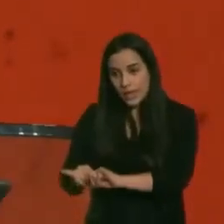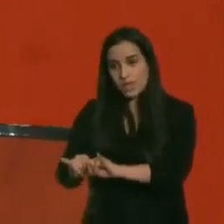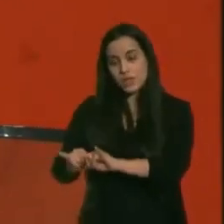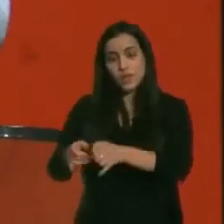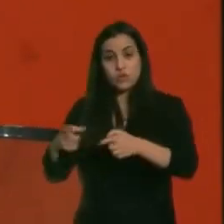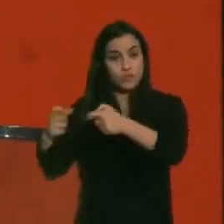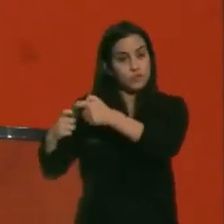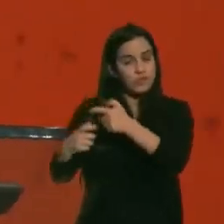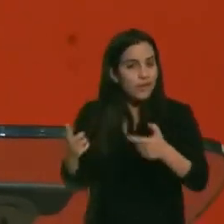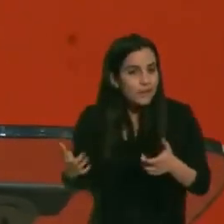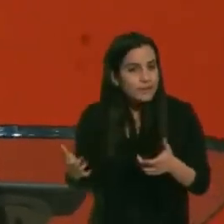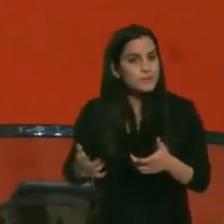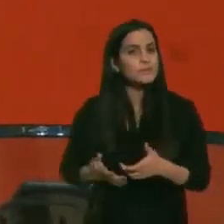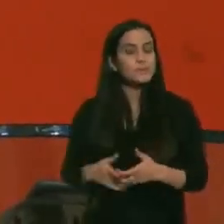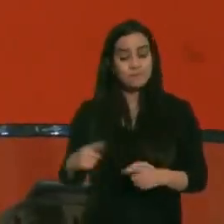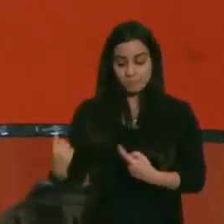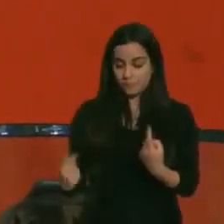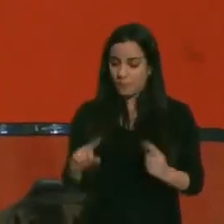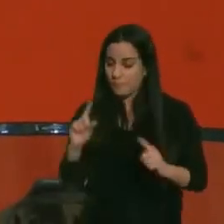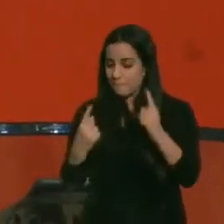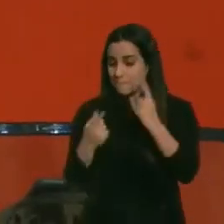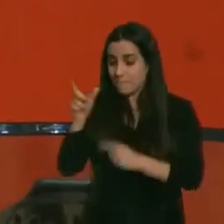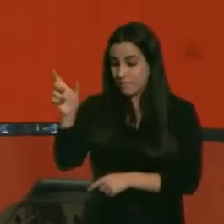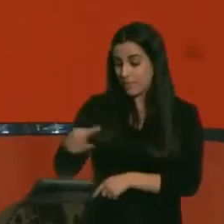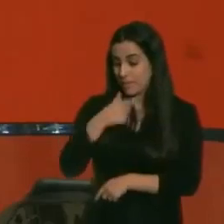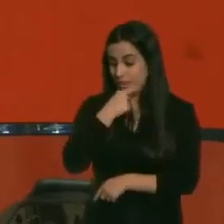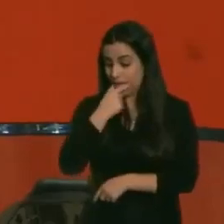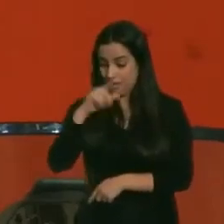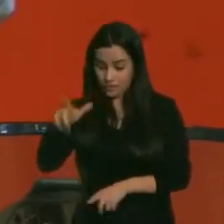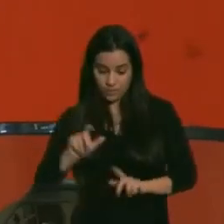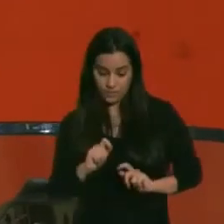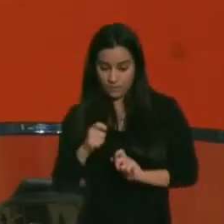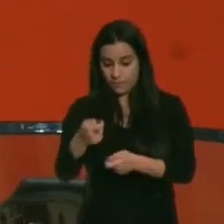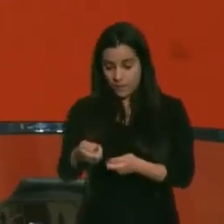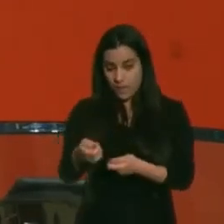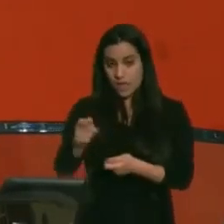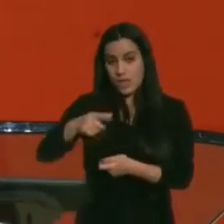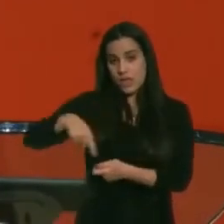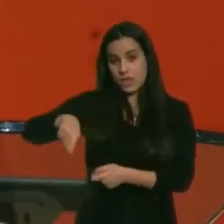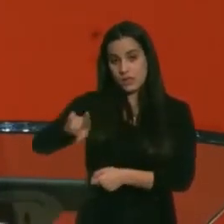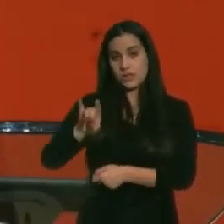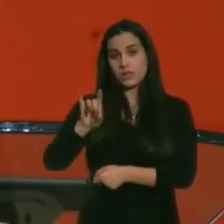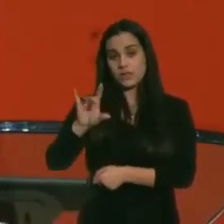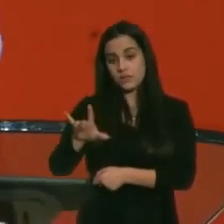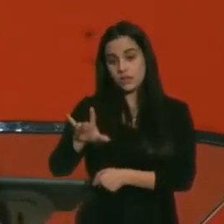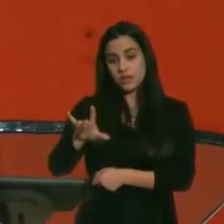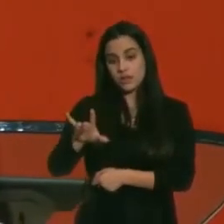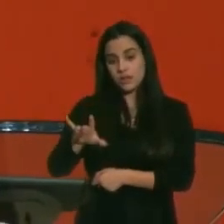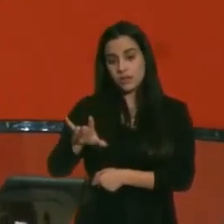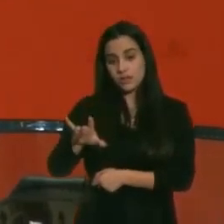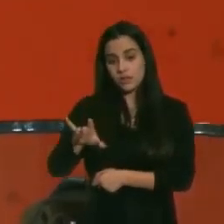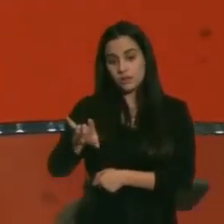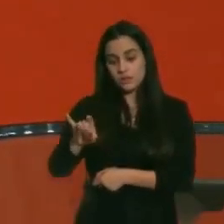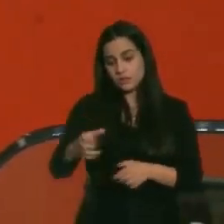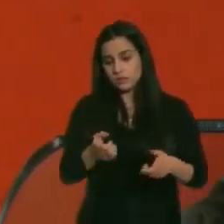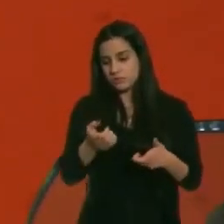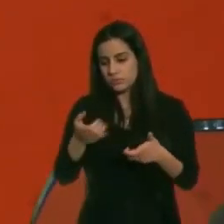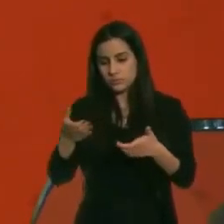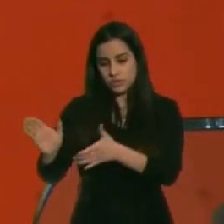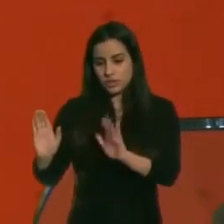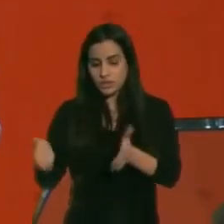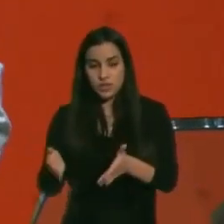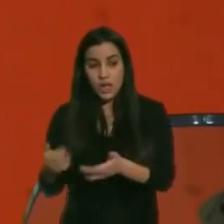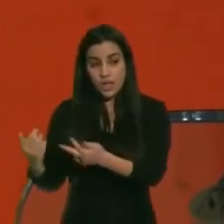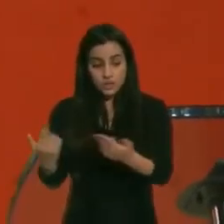aquela procissão. Quando aquele homem é pressionado, ele só dá forma àquilo que já está na sua mente. É assim que acontece